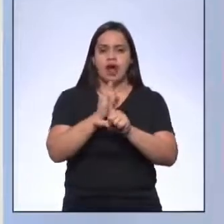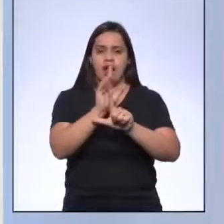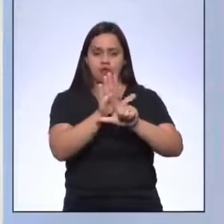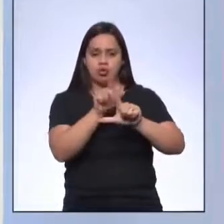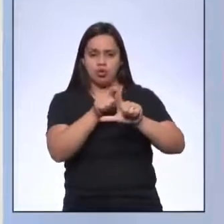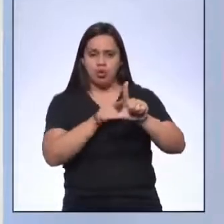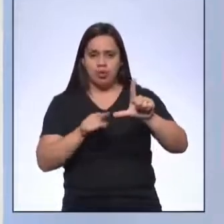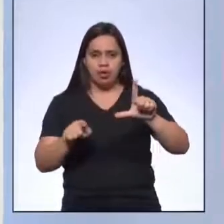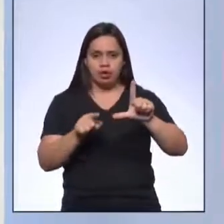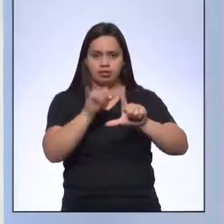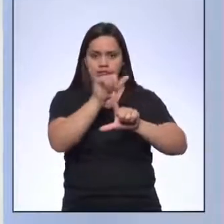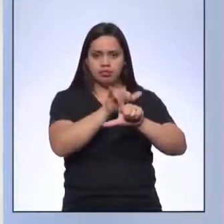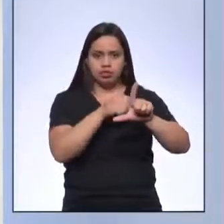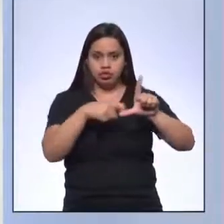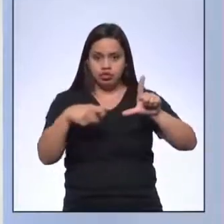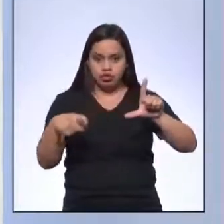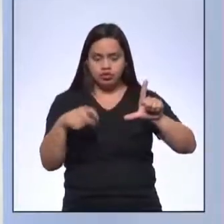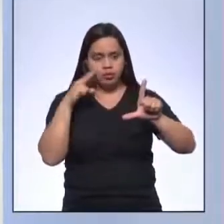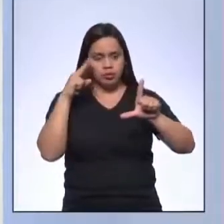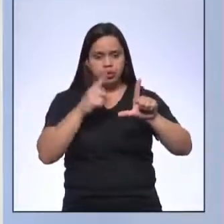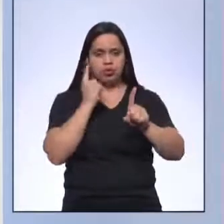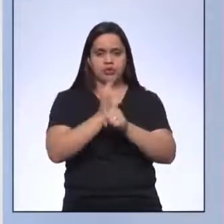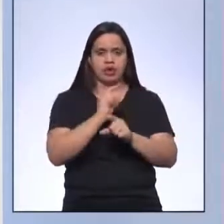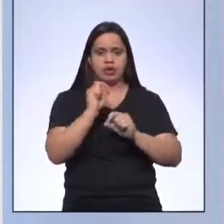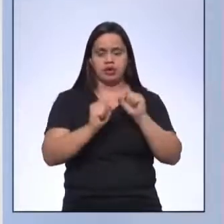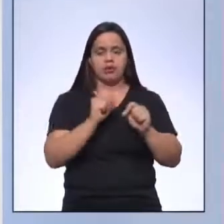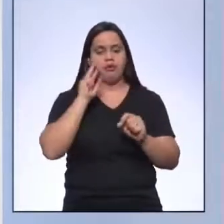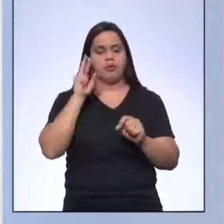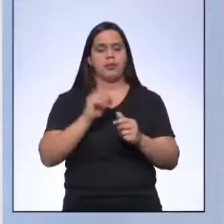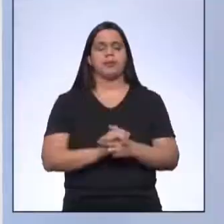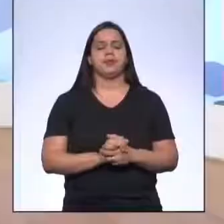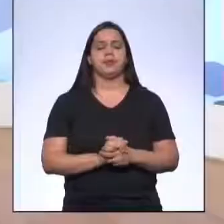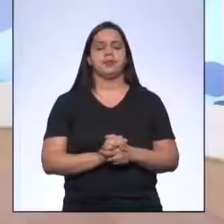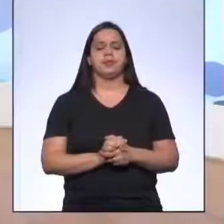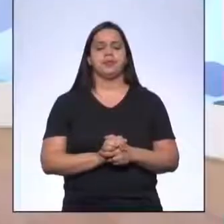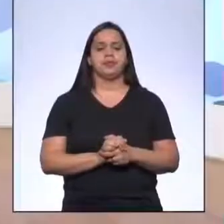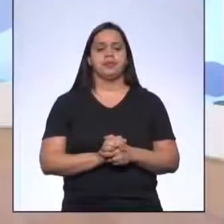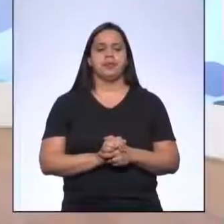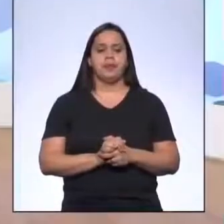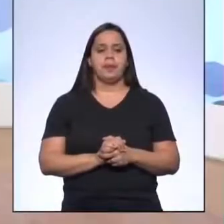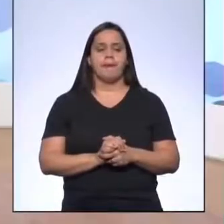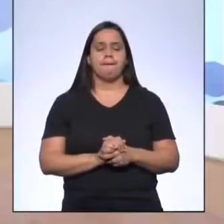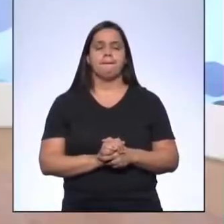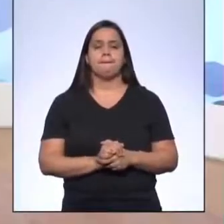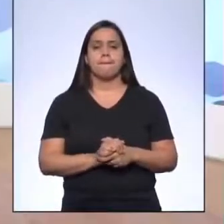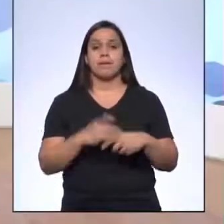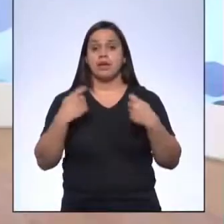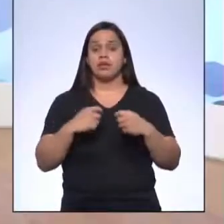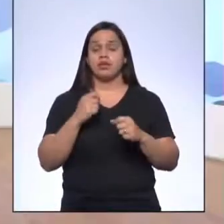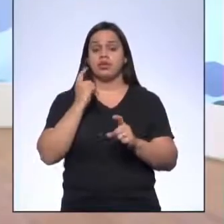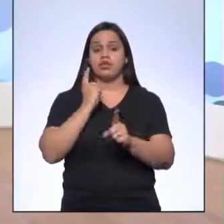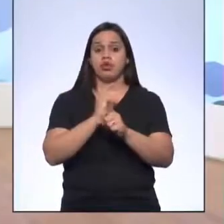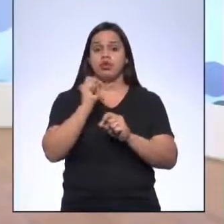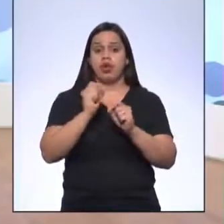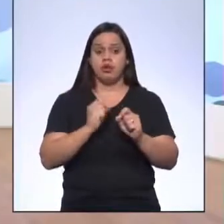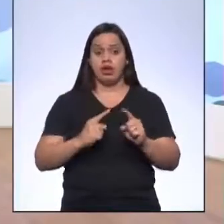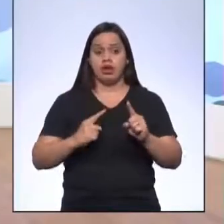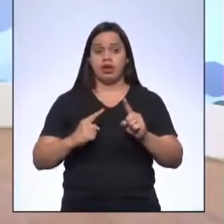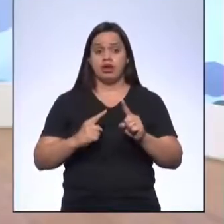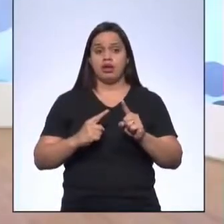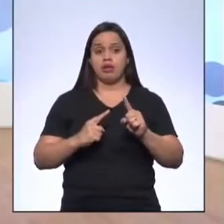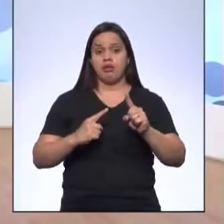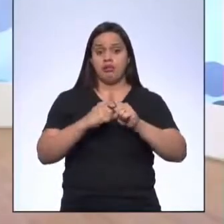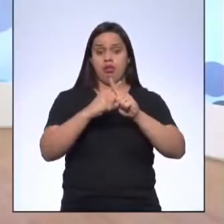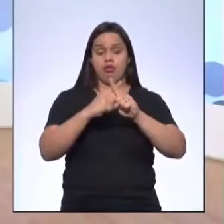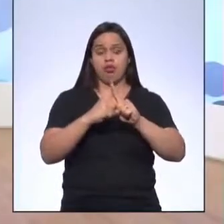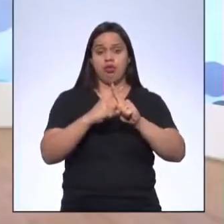menos um Y é menos três então eu tenho aqui que achar a intersecção entre eles aqui ó